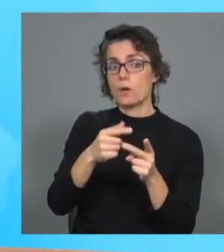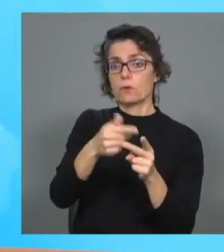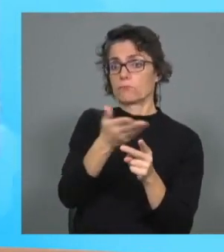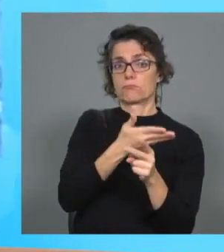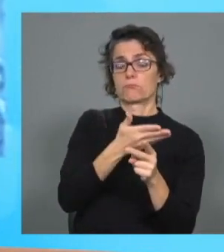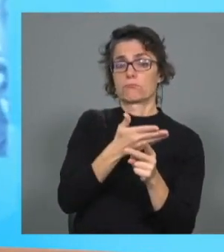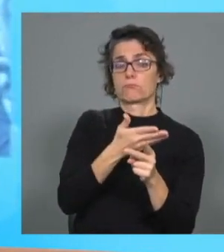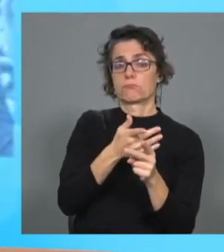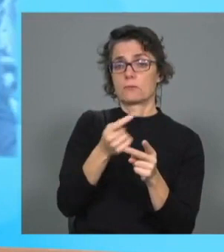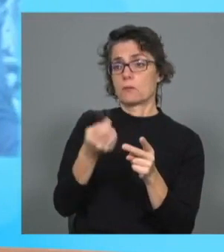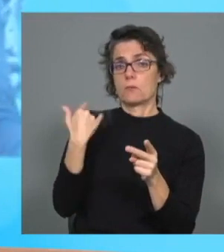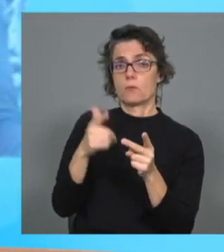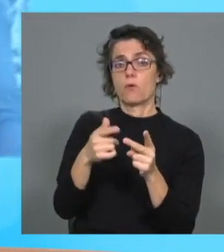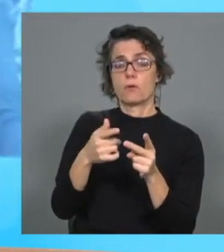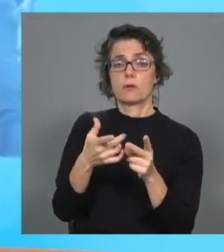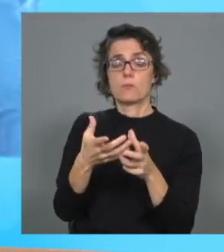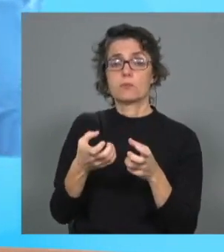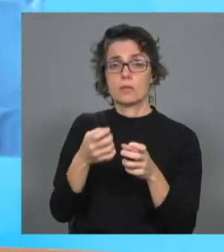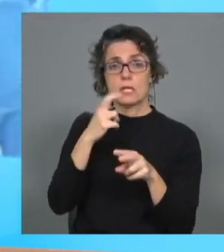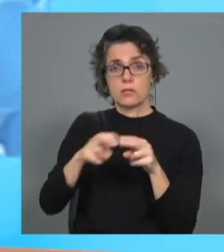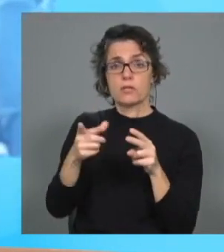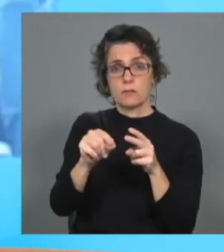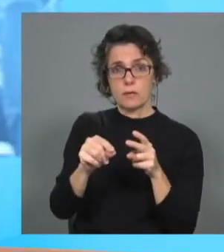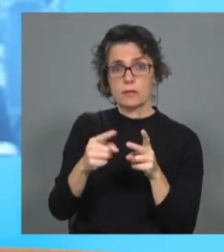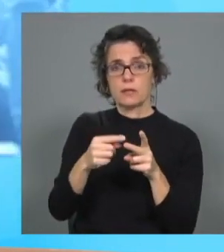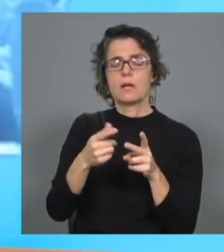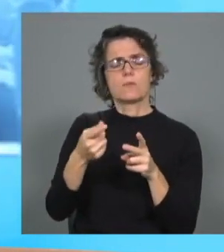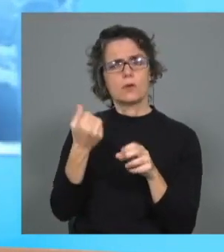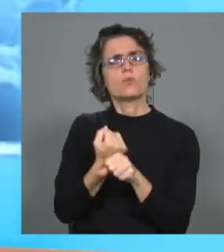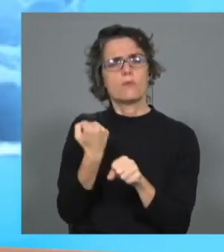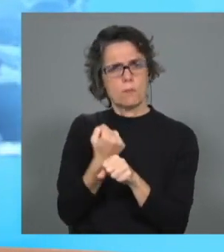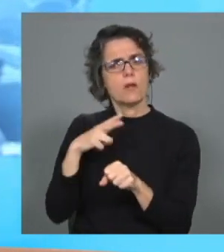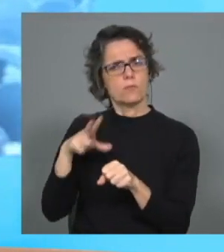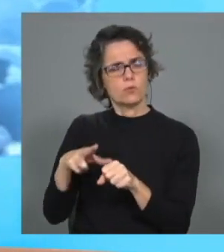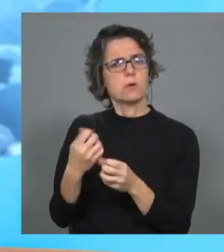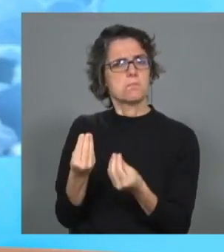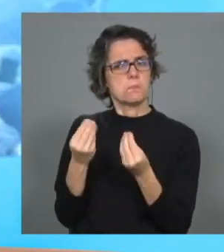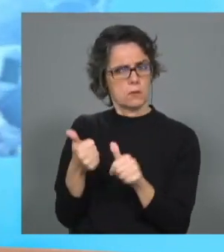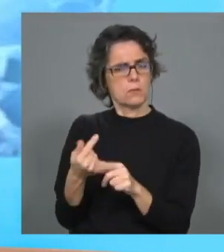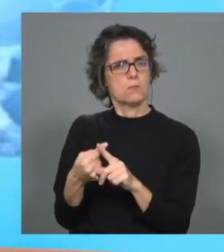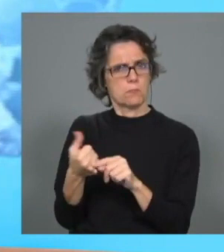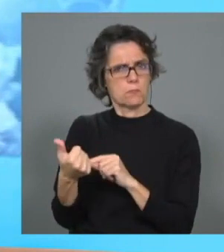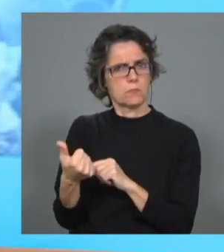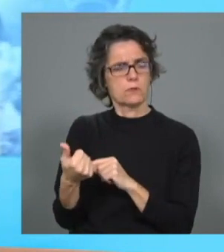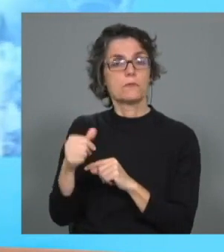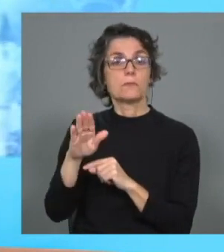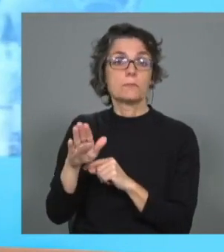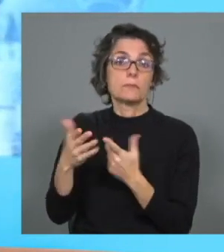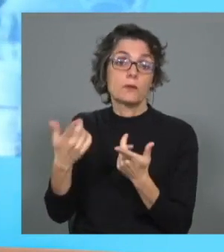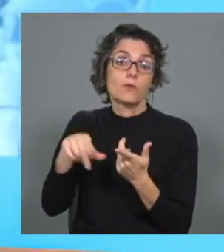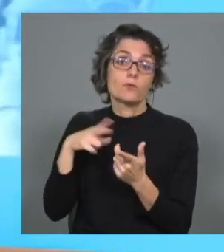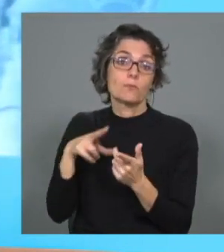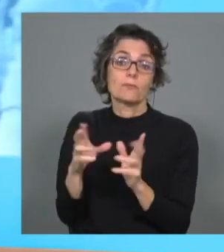investir mais em termos de eficiência energética também. Portanto, o trabalho de casa é geralmente feito. O que acontece? Somos muito